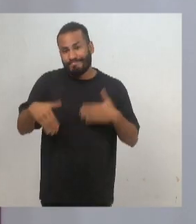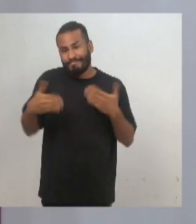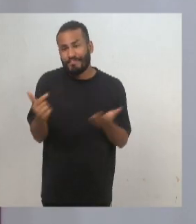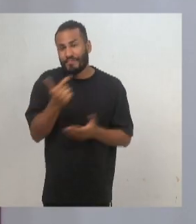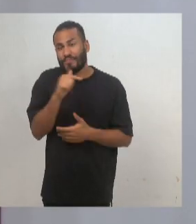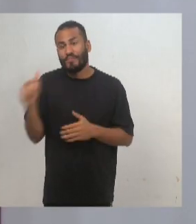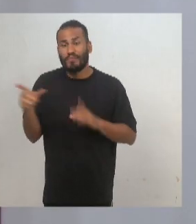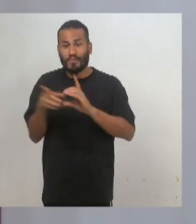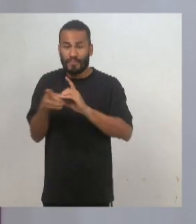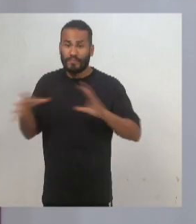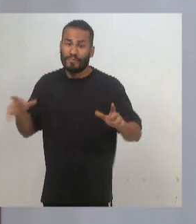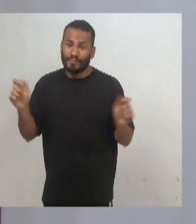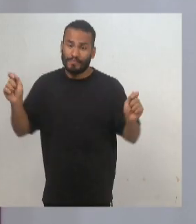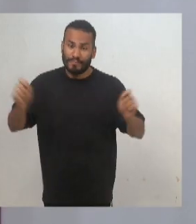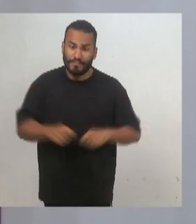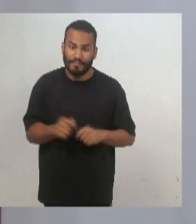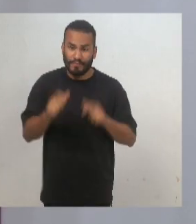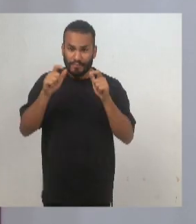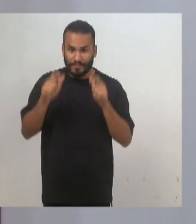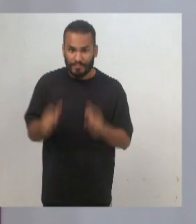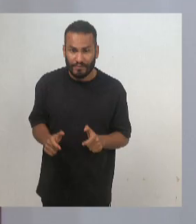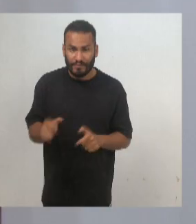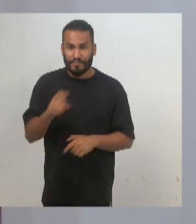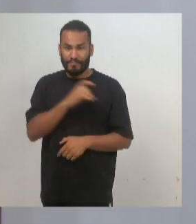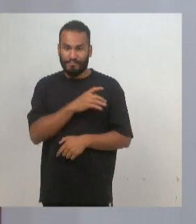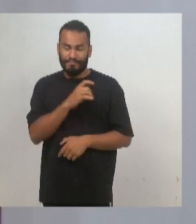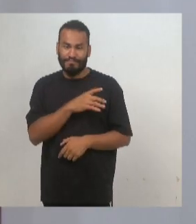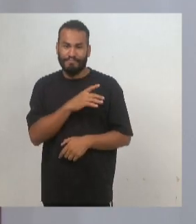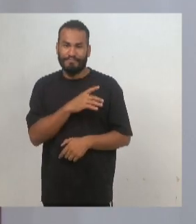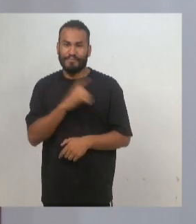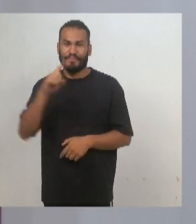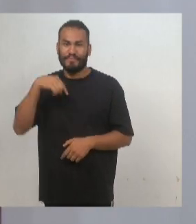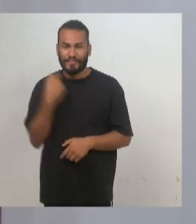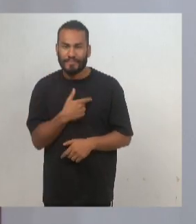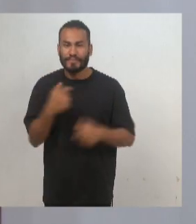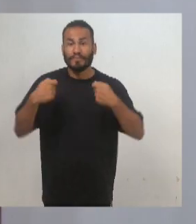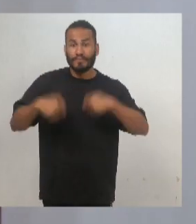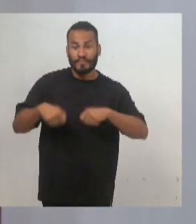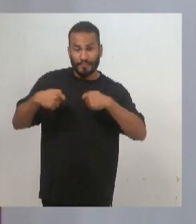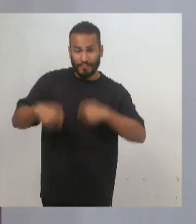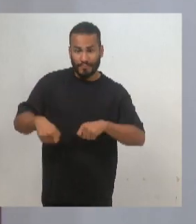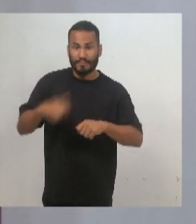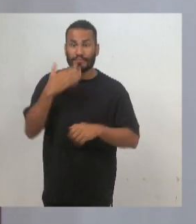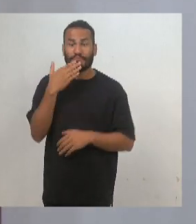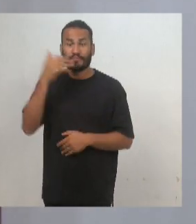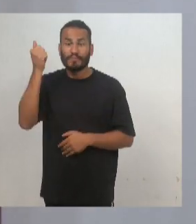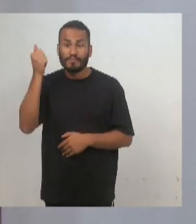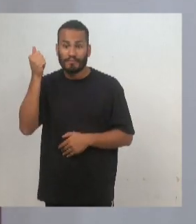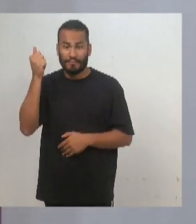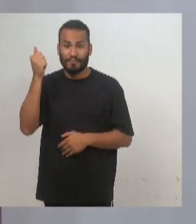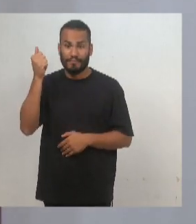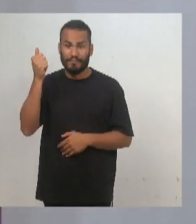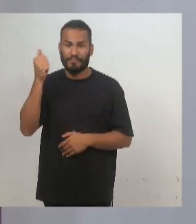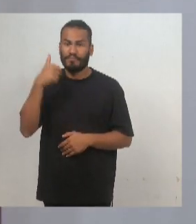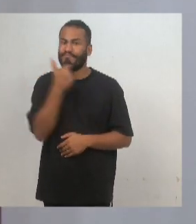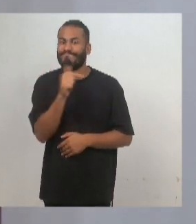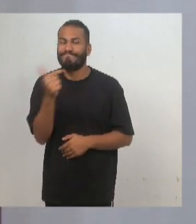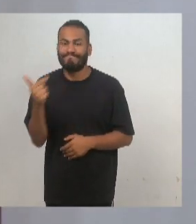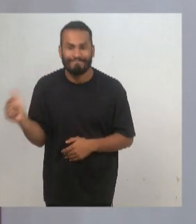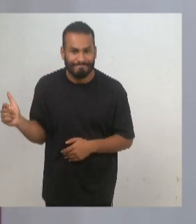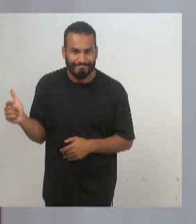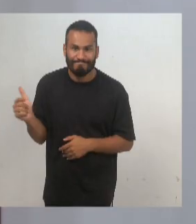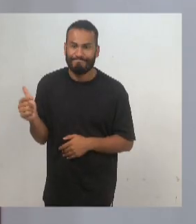há democracia possível onde reina o medo. Nós temos que melhorar e não ter